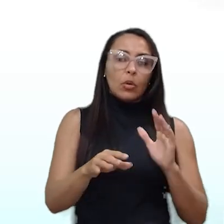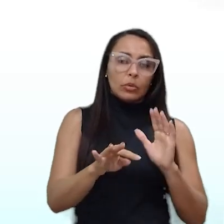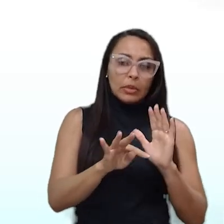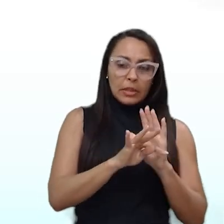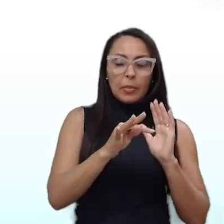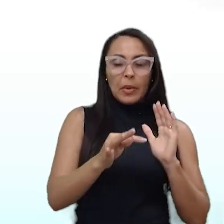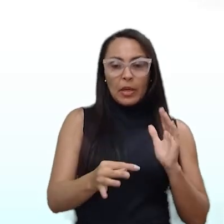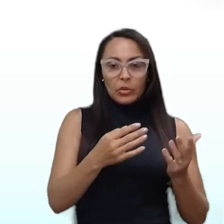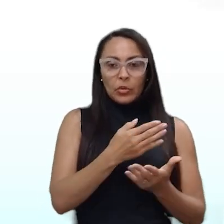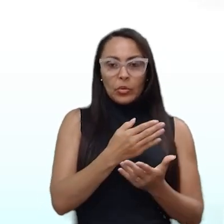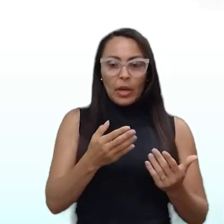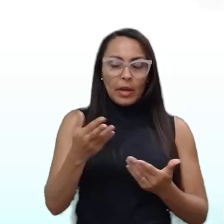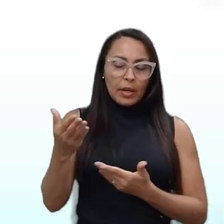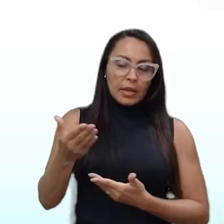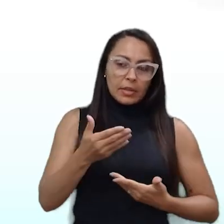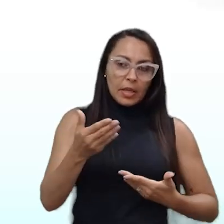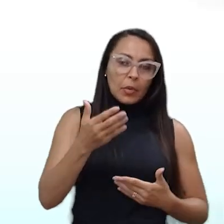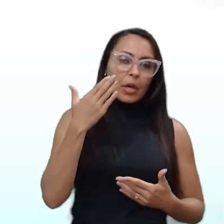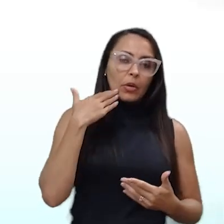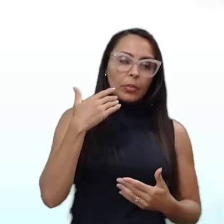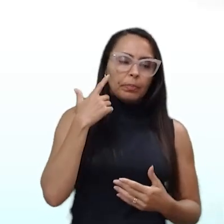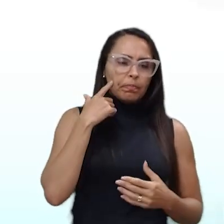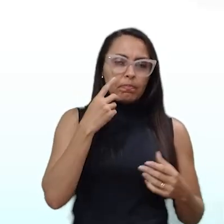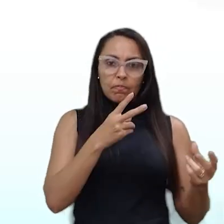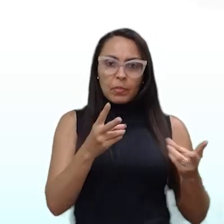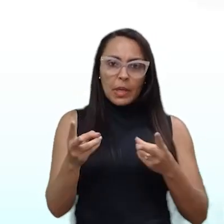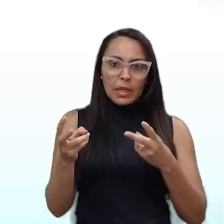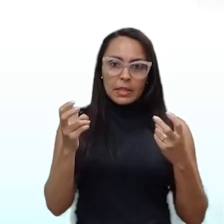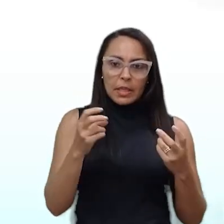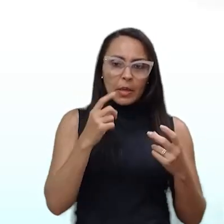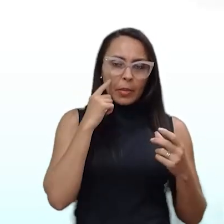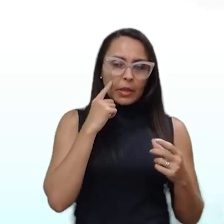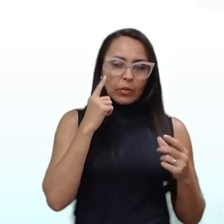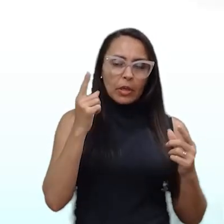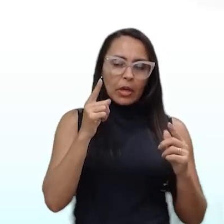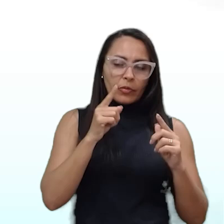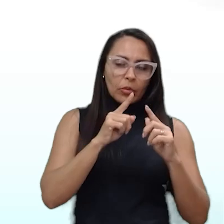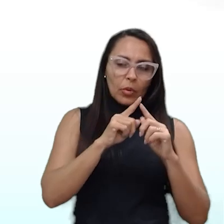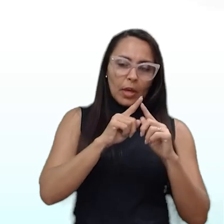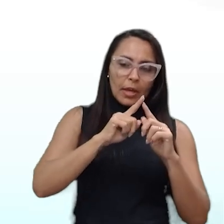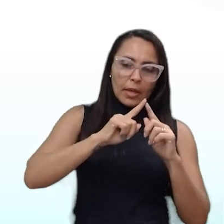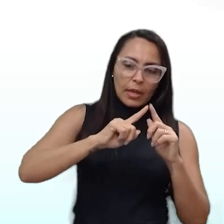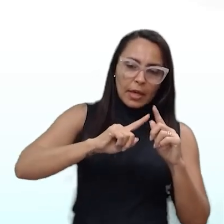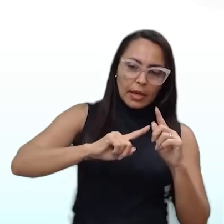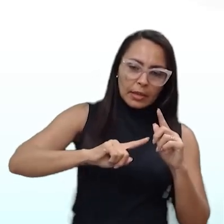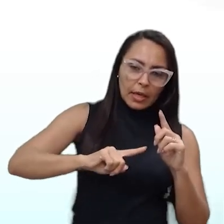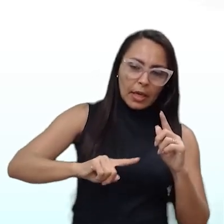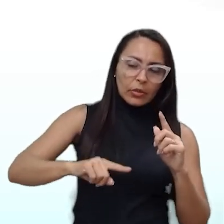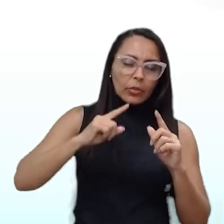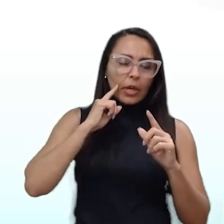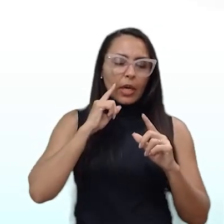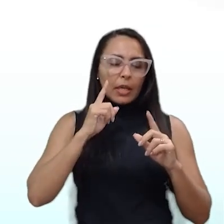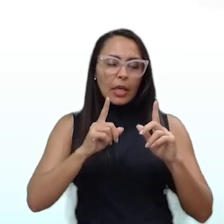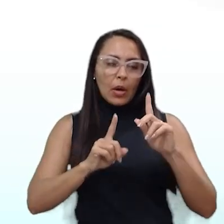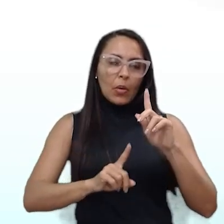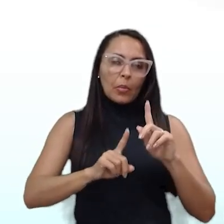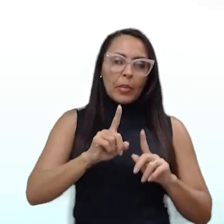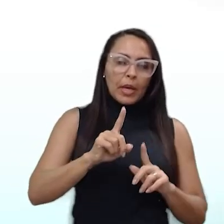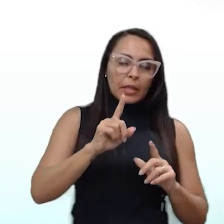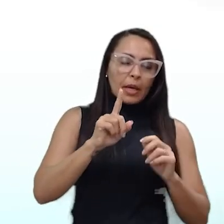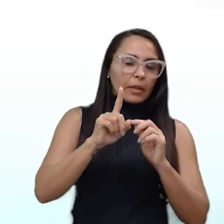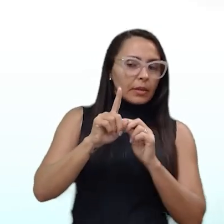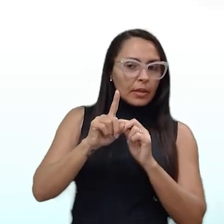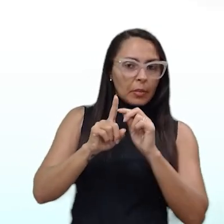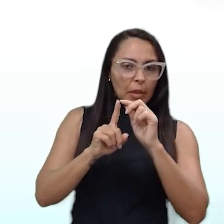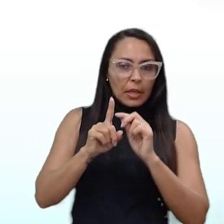seja, ele recebe calor. Note que quando o gráfico ele é inclinado, significa que ele está aumentando a temperatura juntamente com o